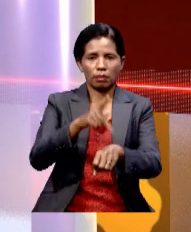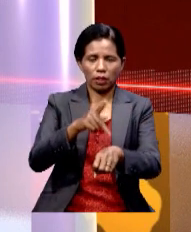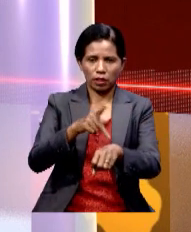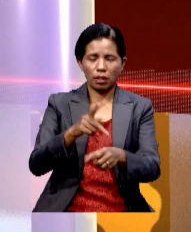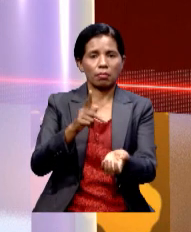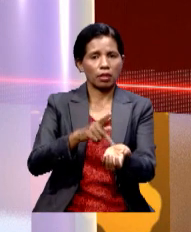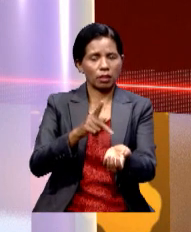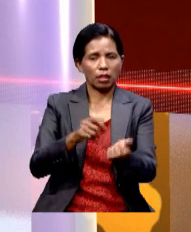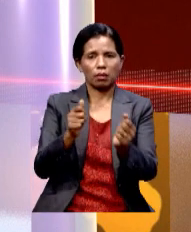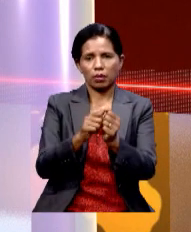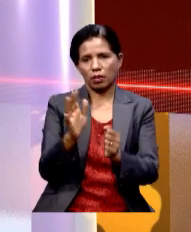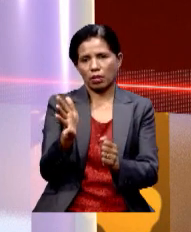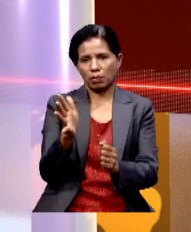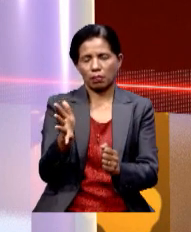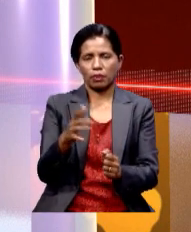Lebanolo.